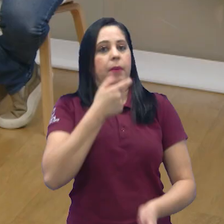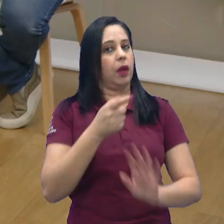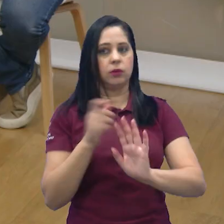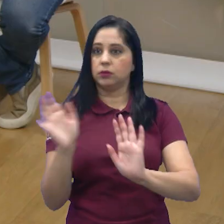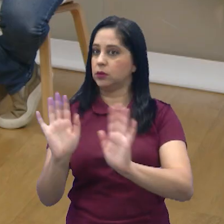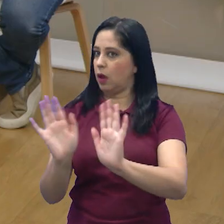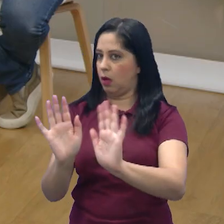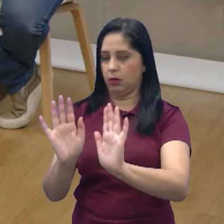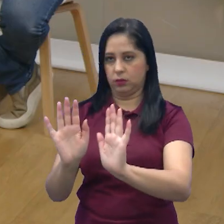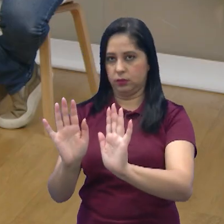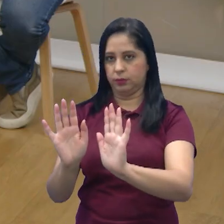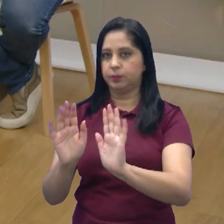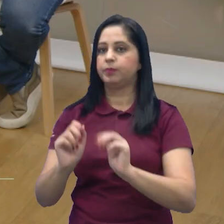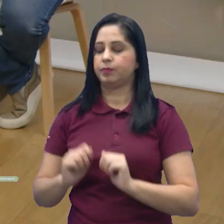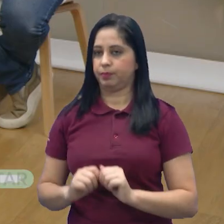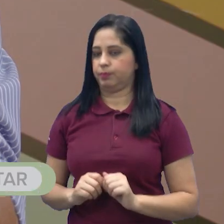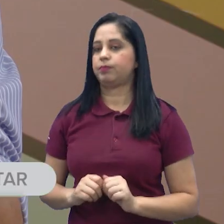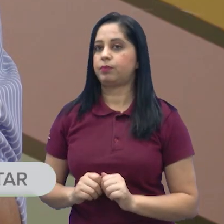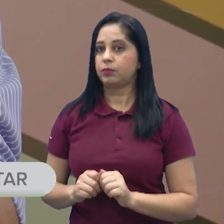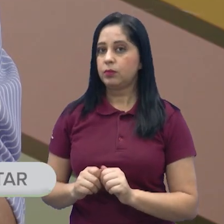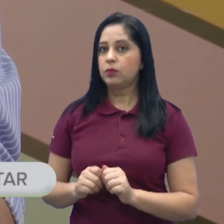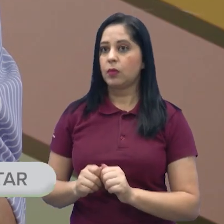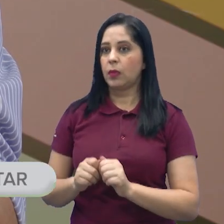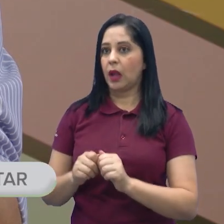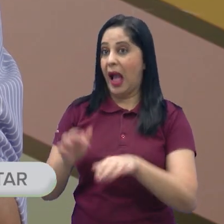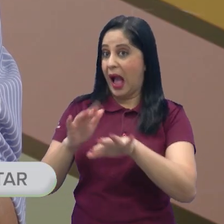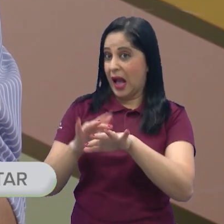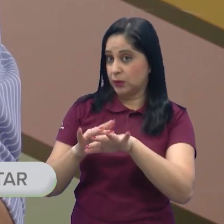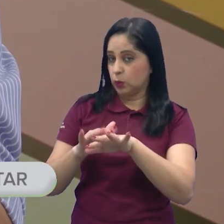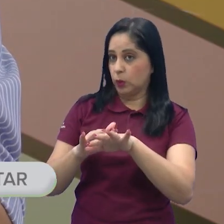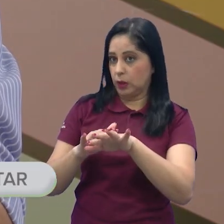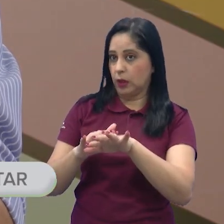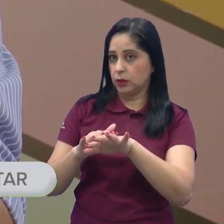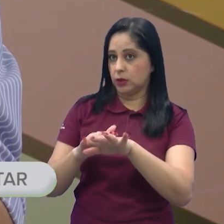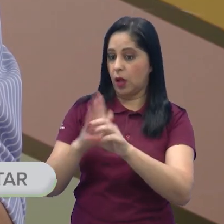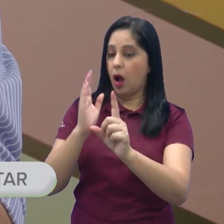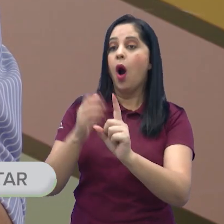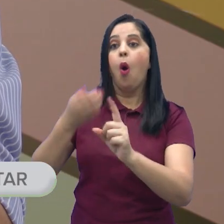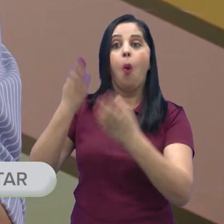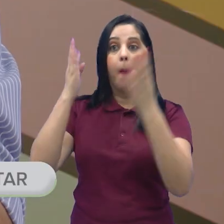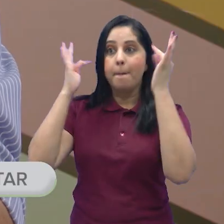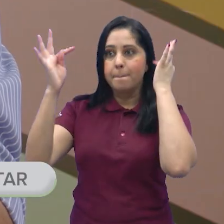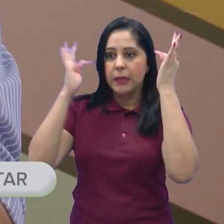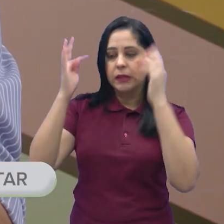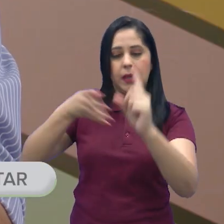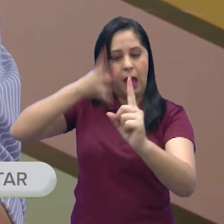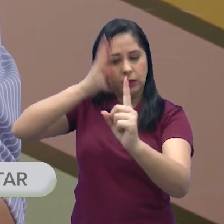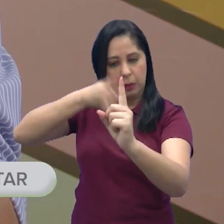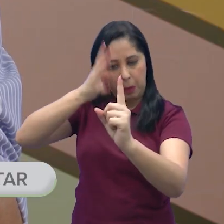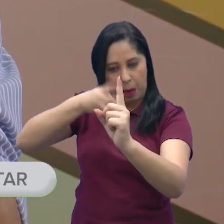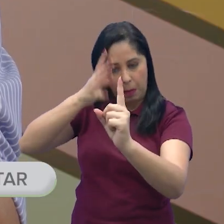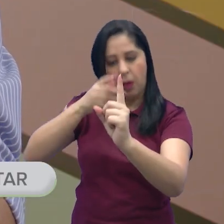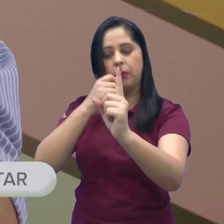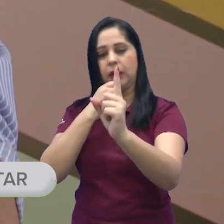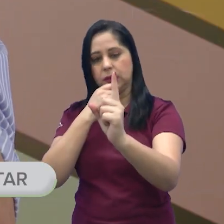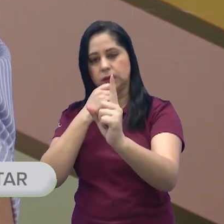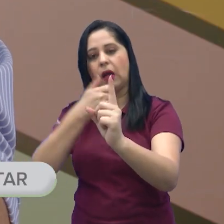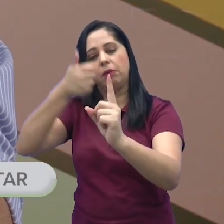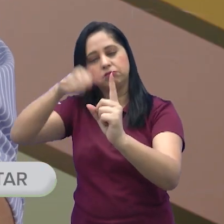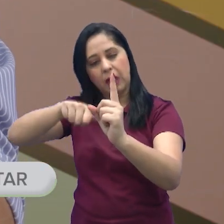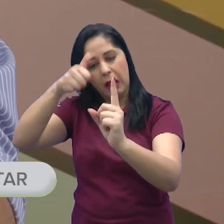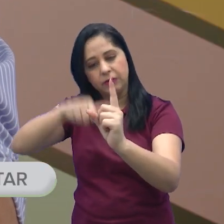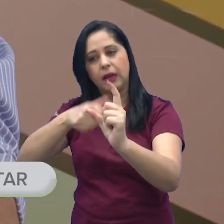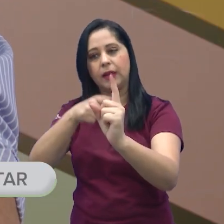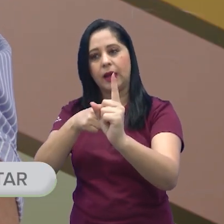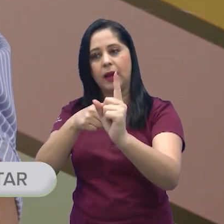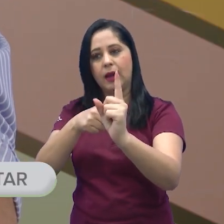Como foi dito, né, o diagnóstico ele é clínico, o psiquiatra ele vê e ele